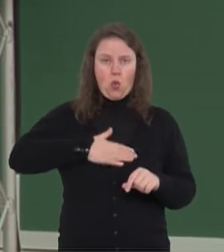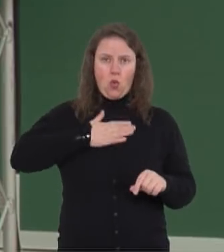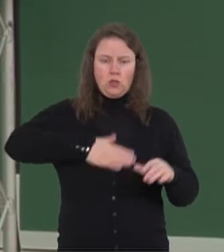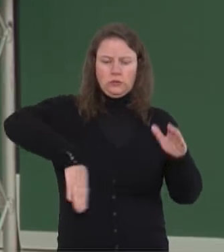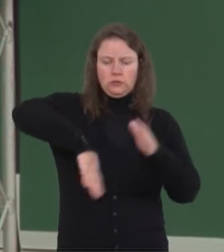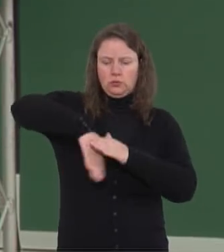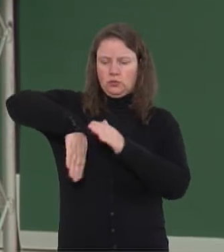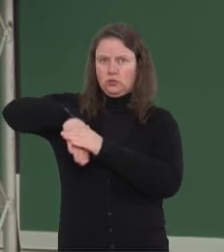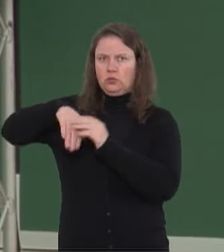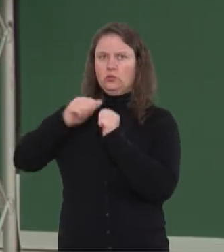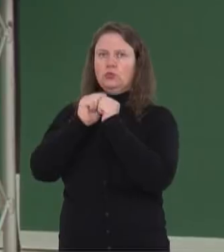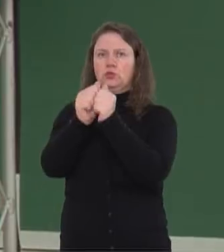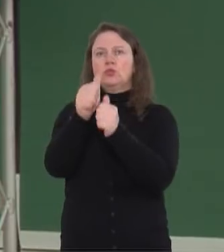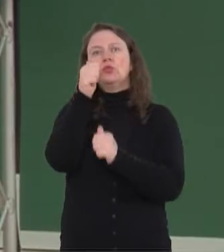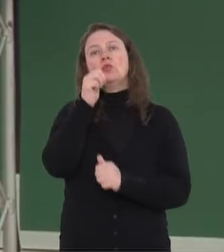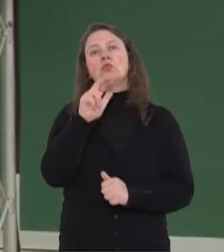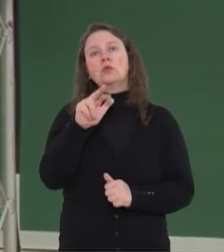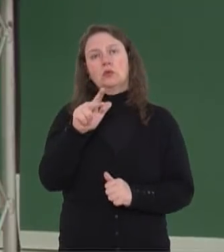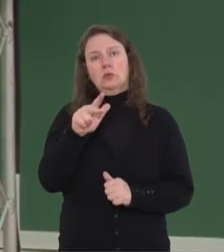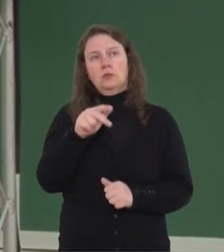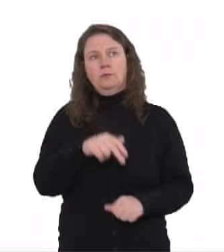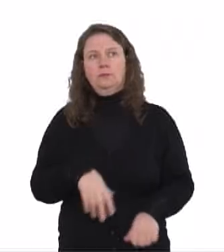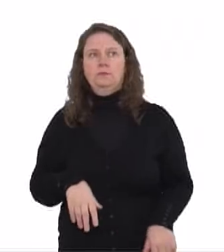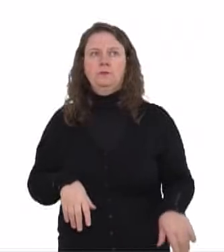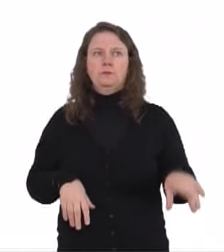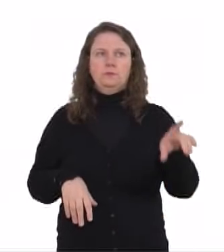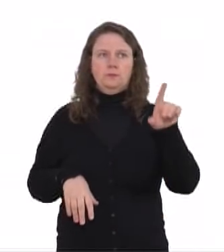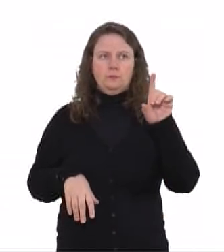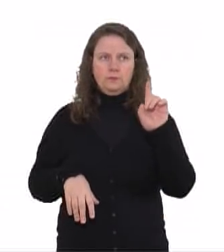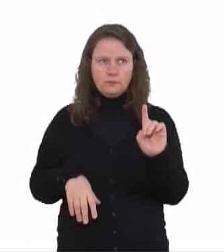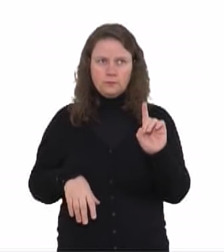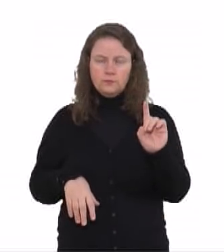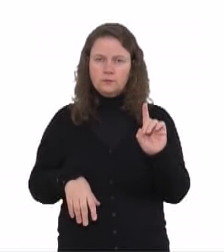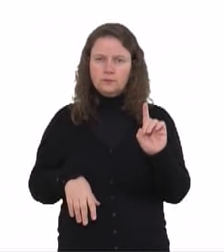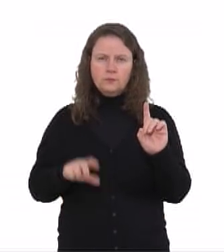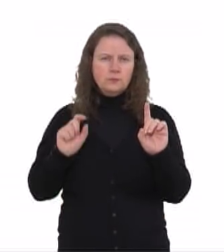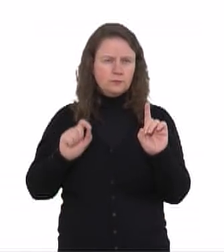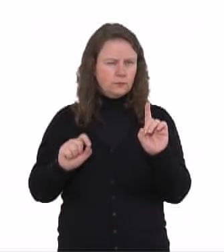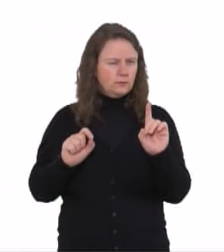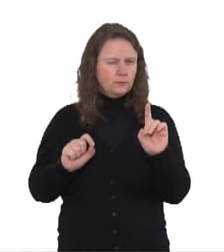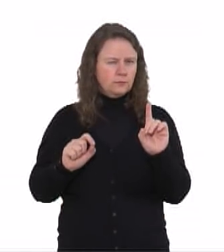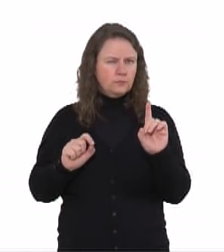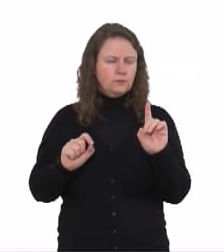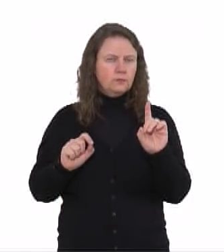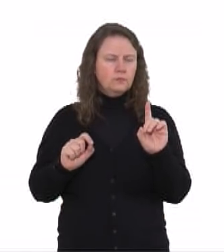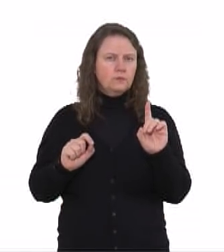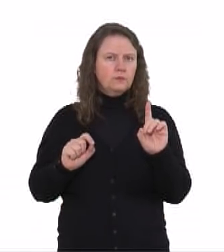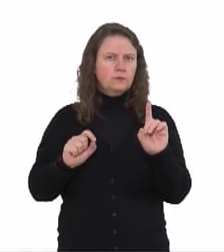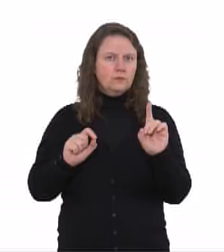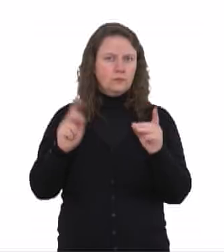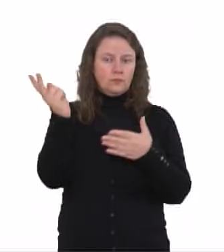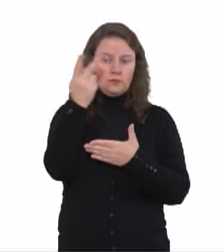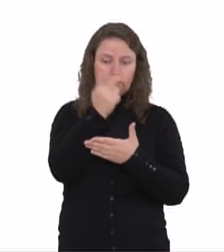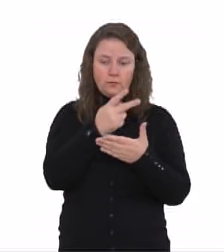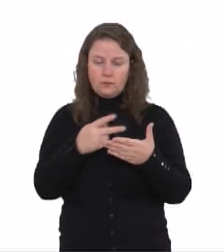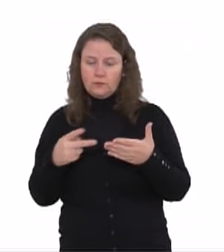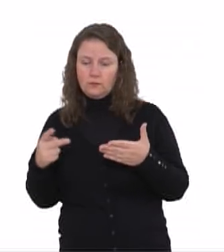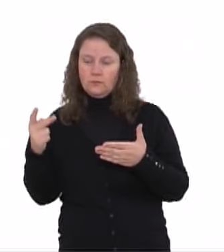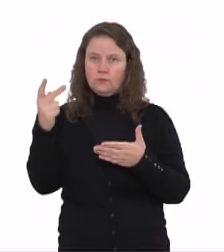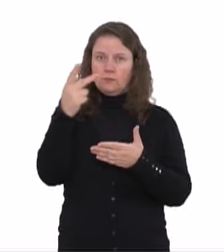a irmã dele. He draws pictures on Wednesdays. Ele desenha